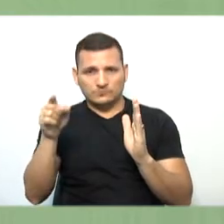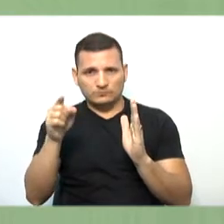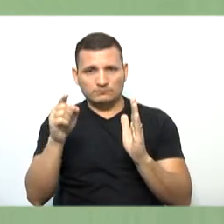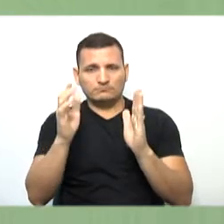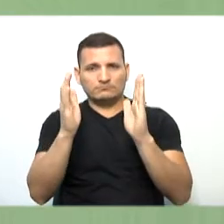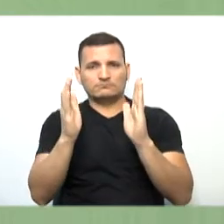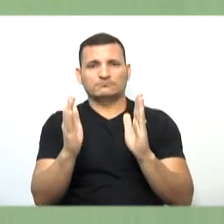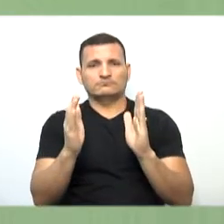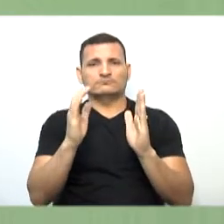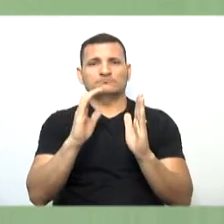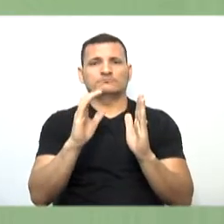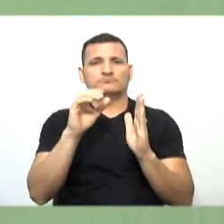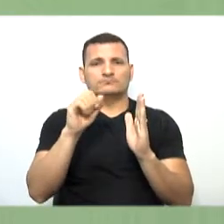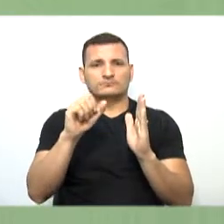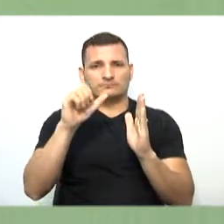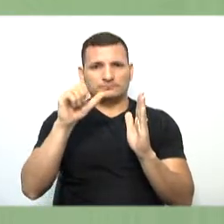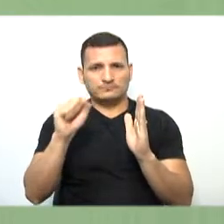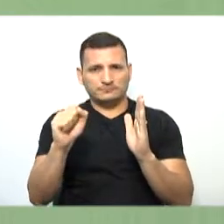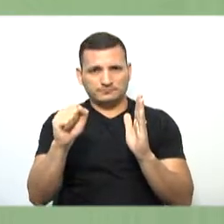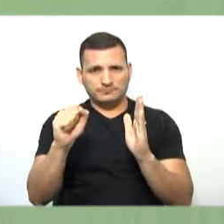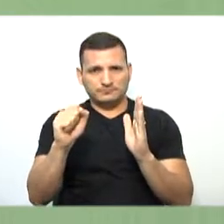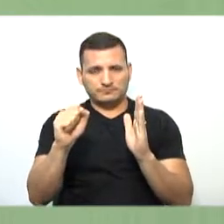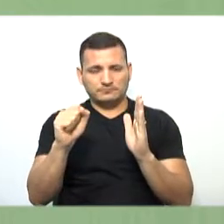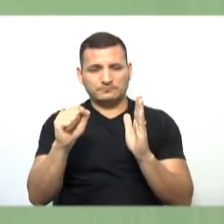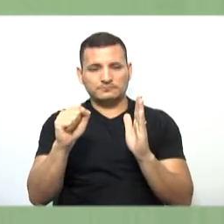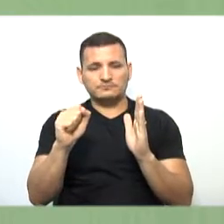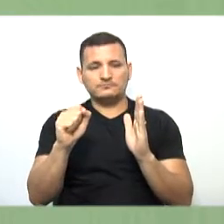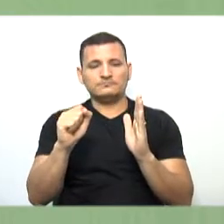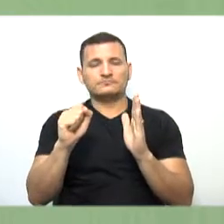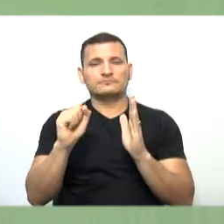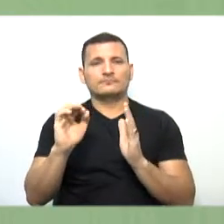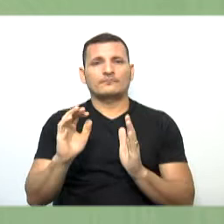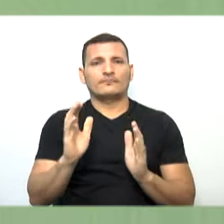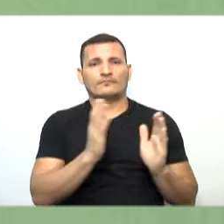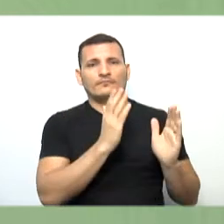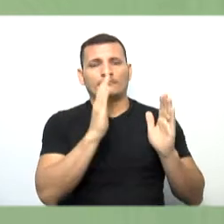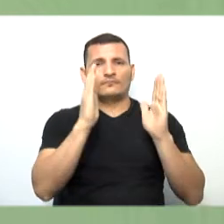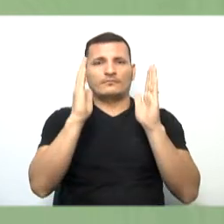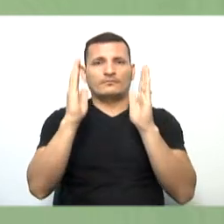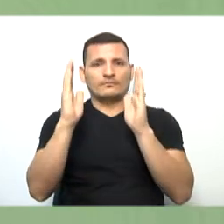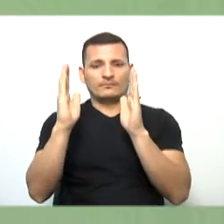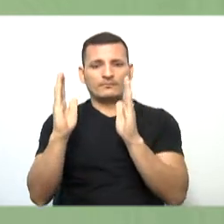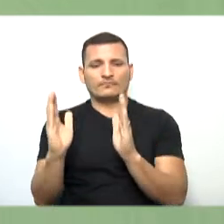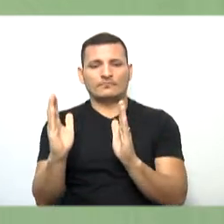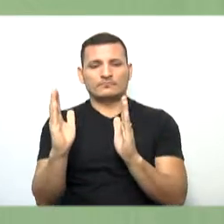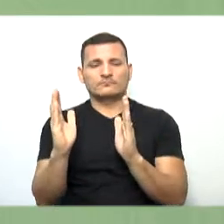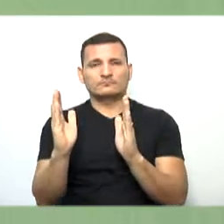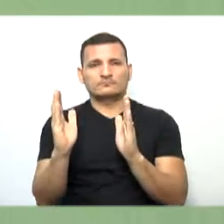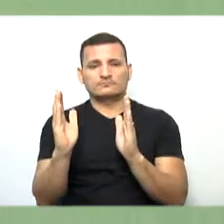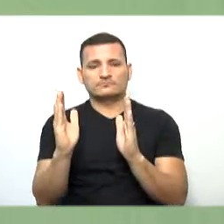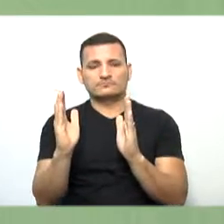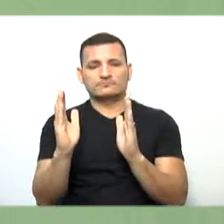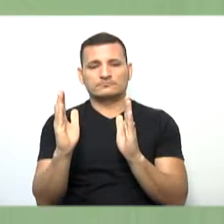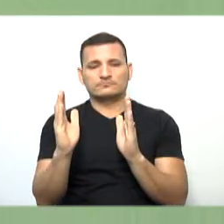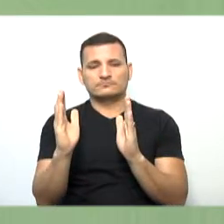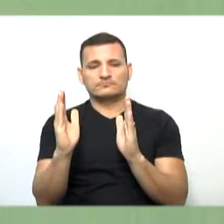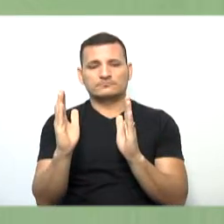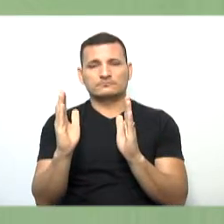com o CSS, que é o estilo, né, da página. E o comportamento, que fica